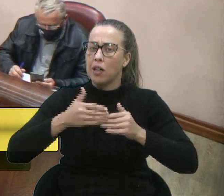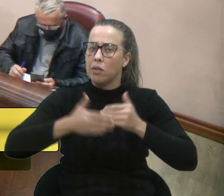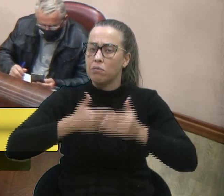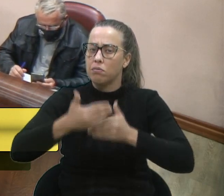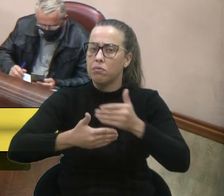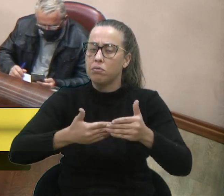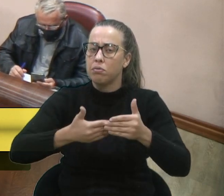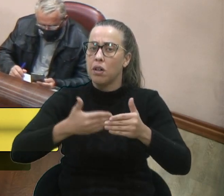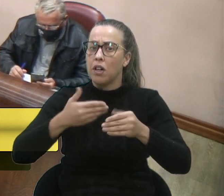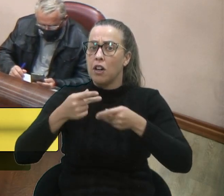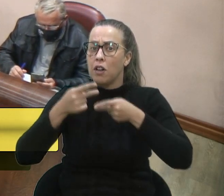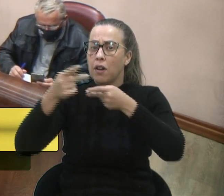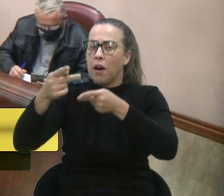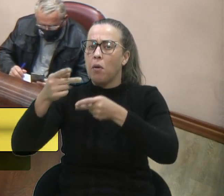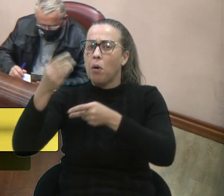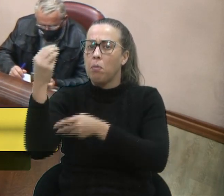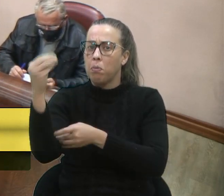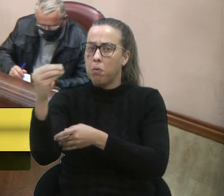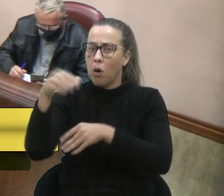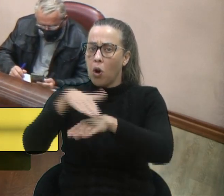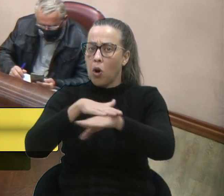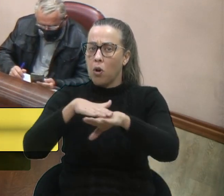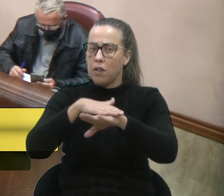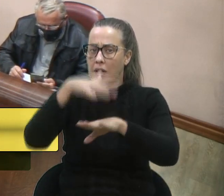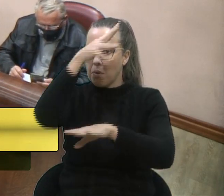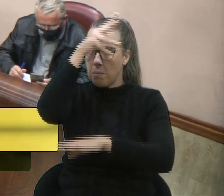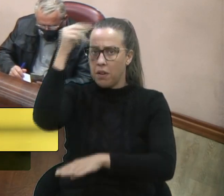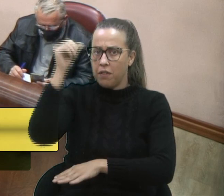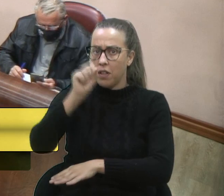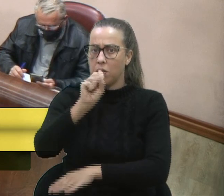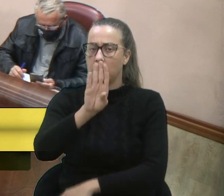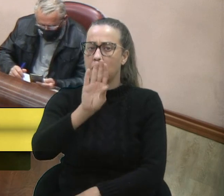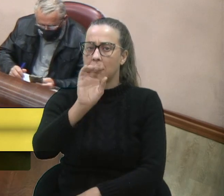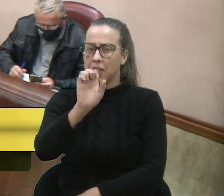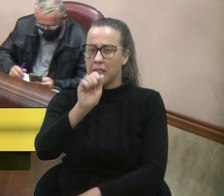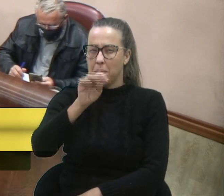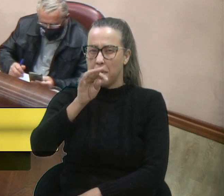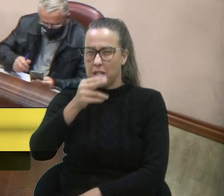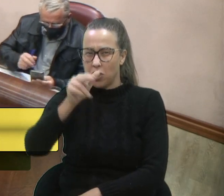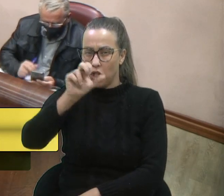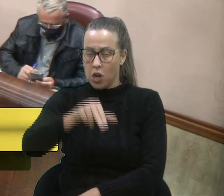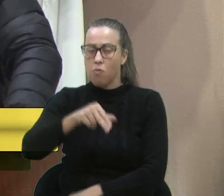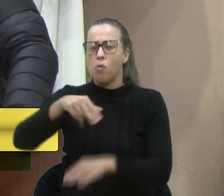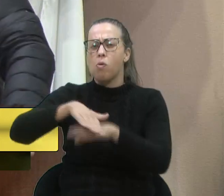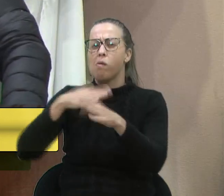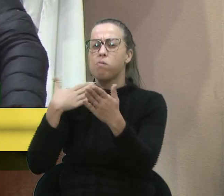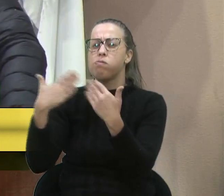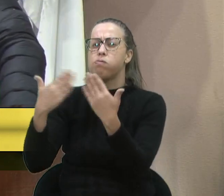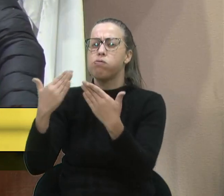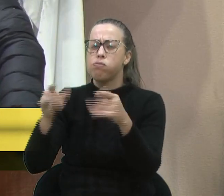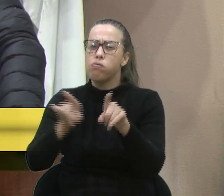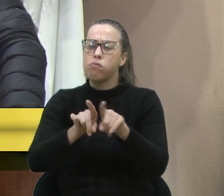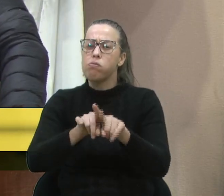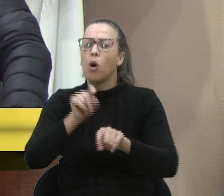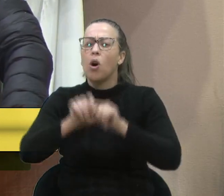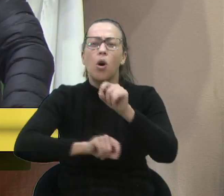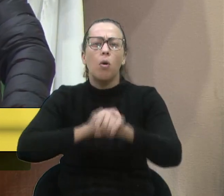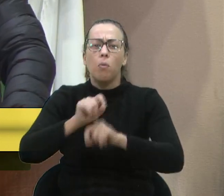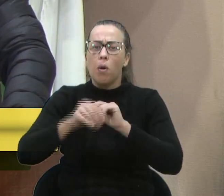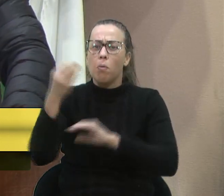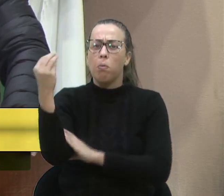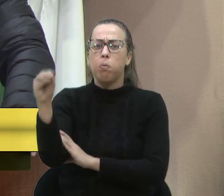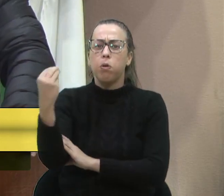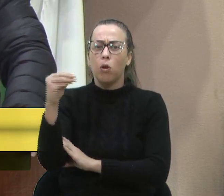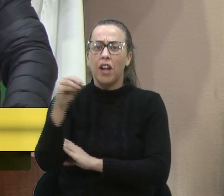Estivemos, inclusive, em Porto Alegre, conversando com o prefeito Sebastião Mello e com o secretário César Schirmer sobre a forma como Porto Alegre